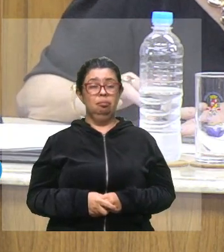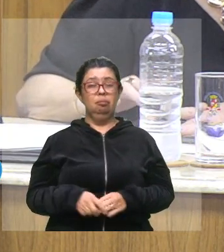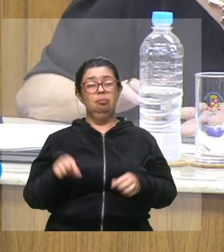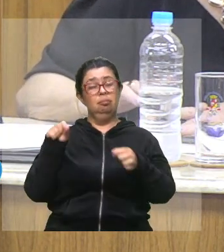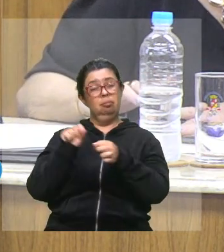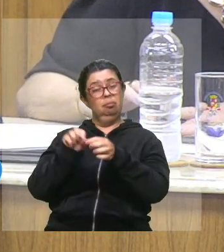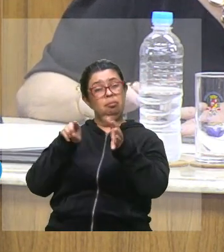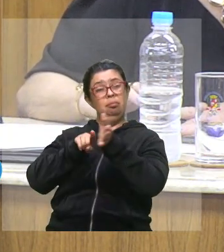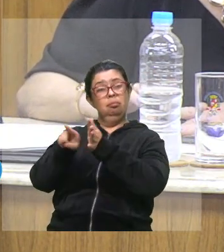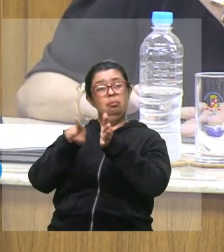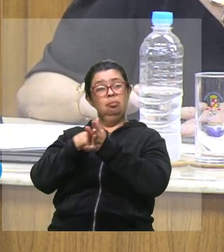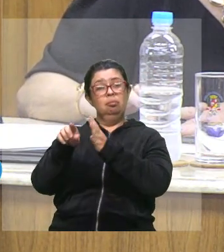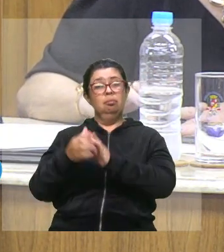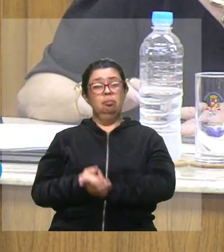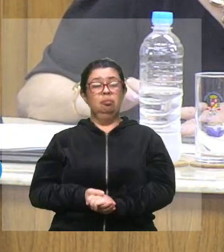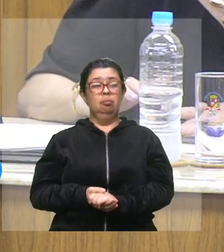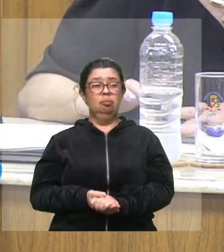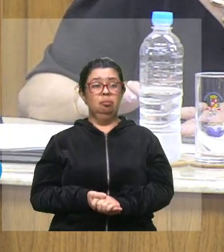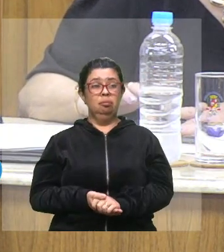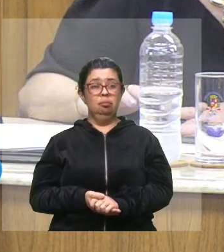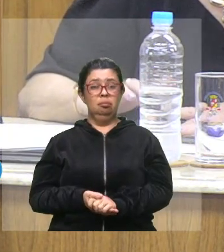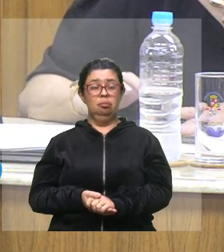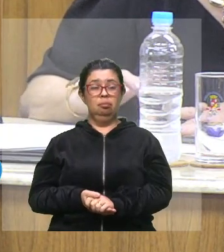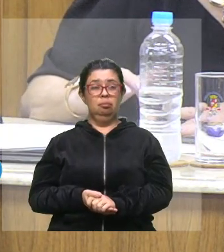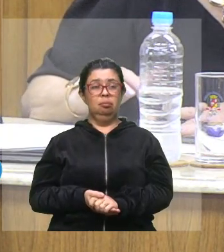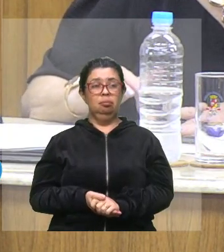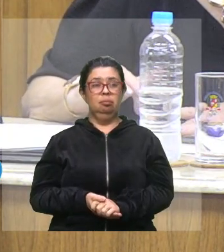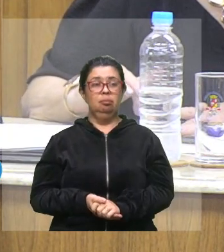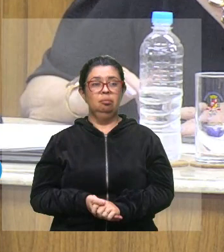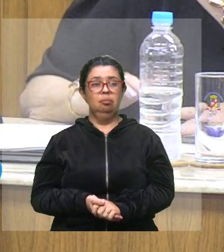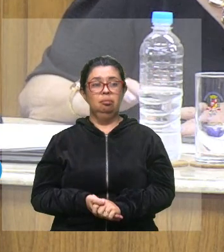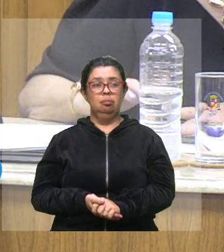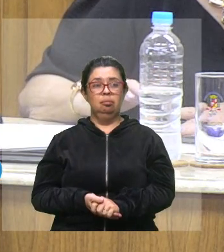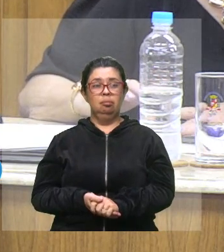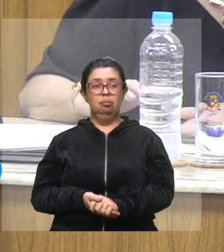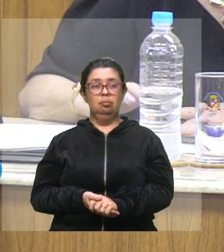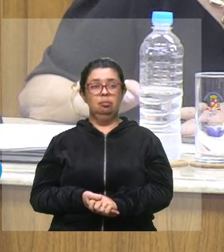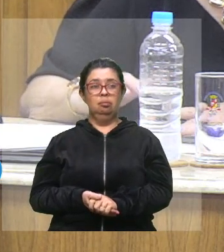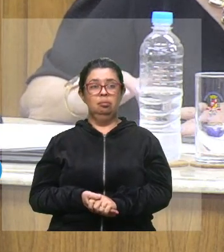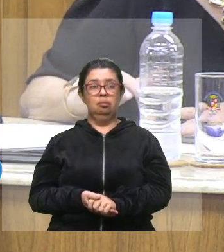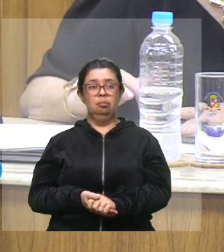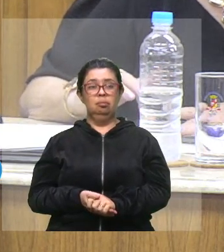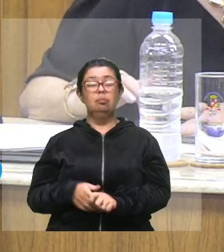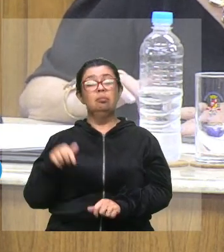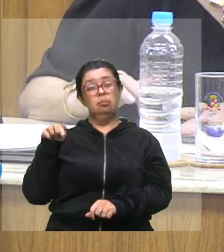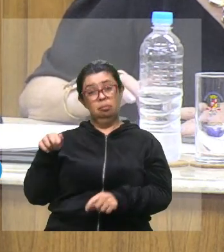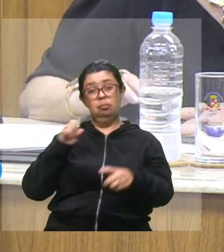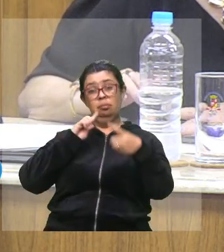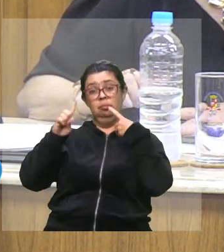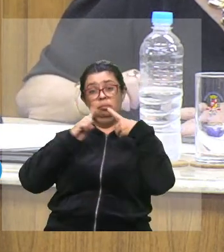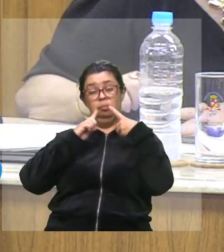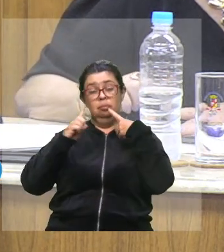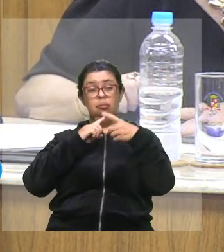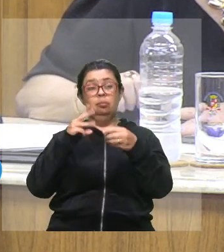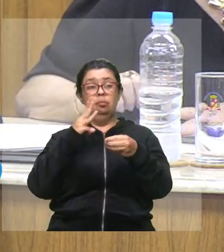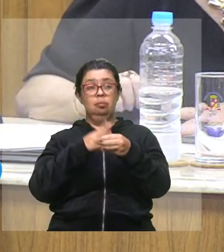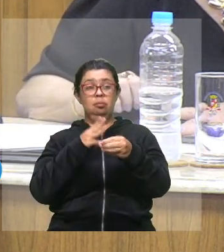questionamentos e que esse assunto tem que se tornar discutível no nosso